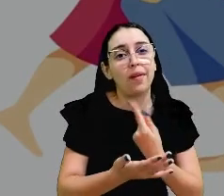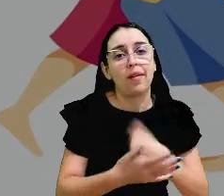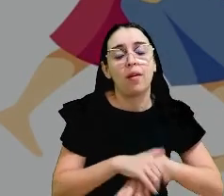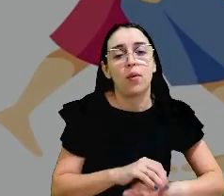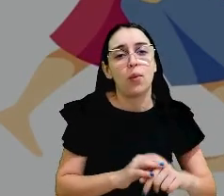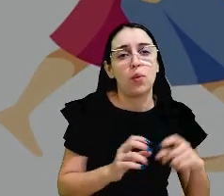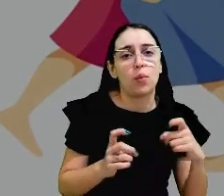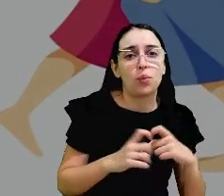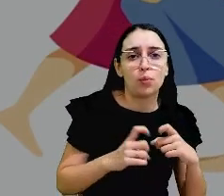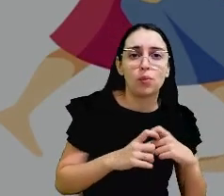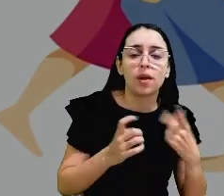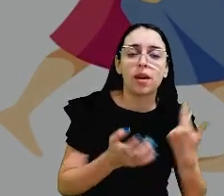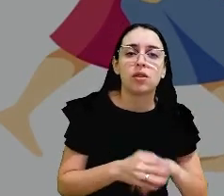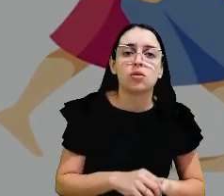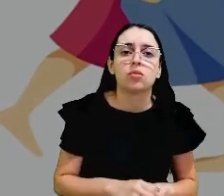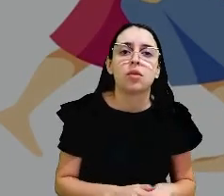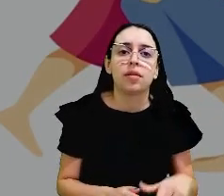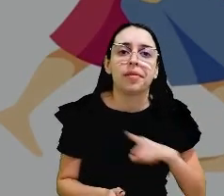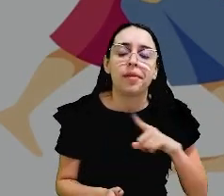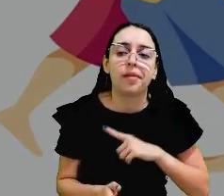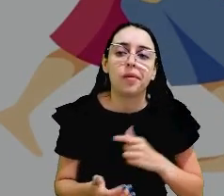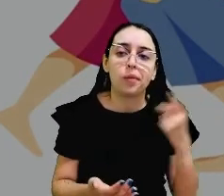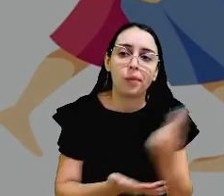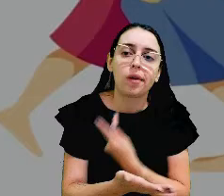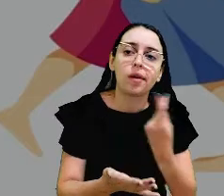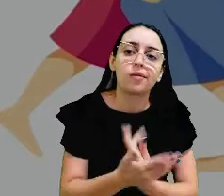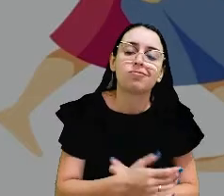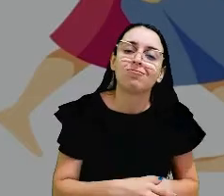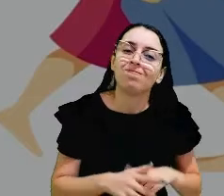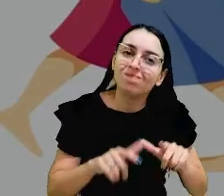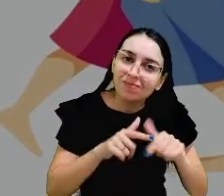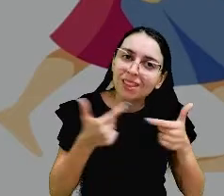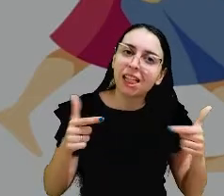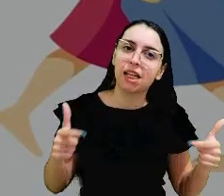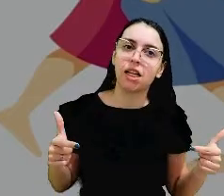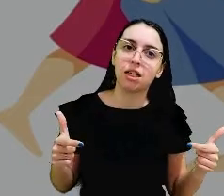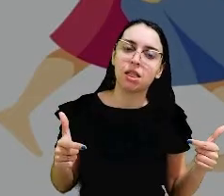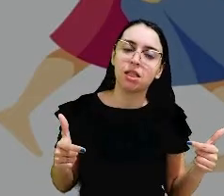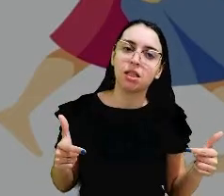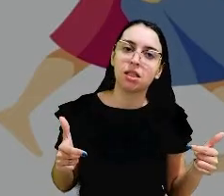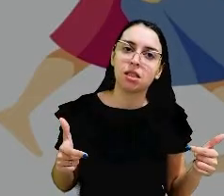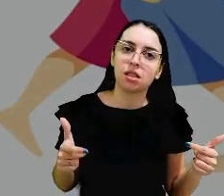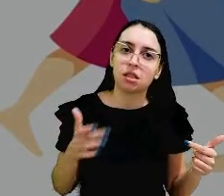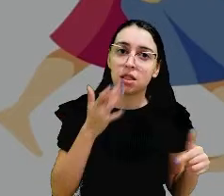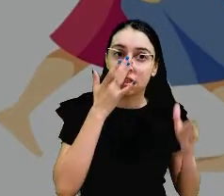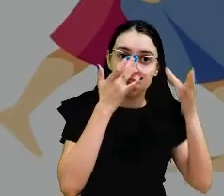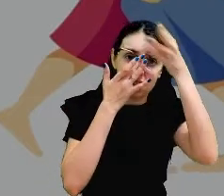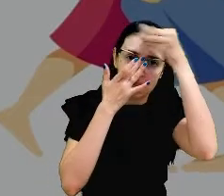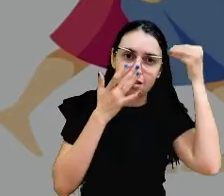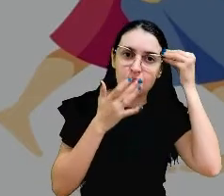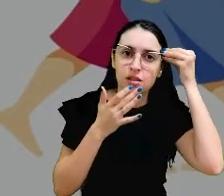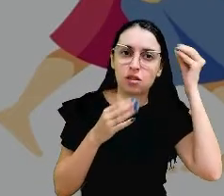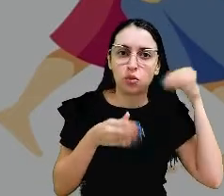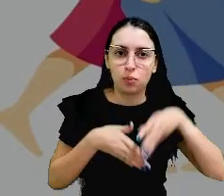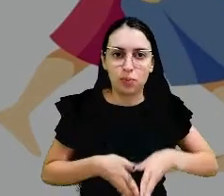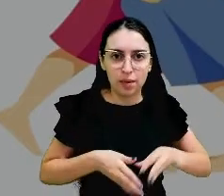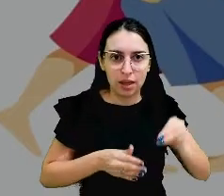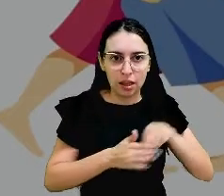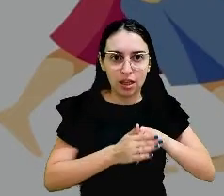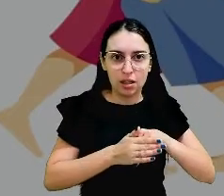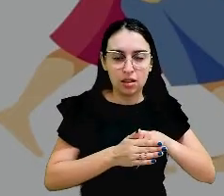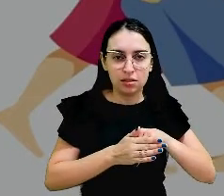violência, porque houve uma negligência absurda em se esquecer um pedaço